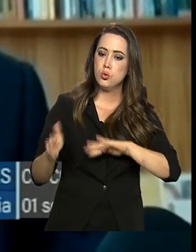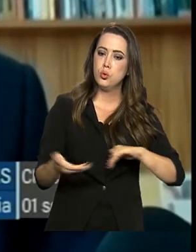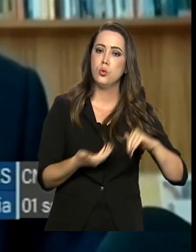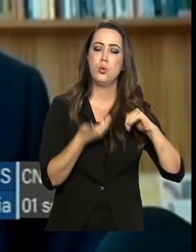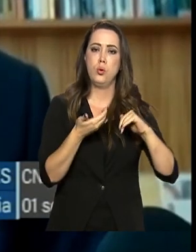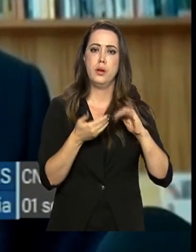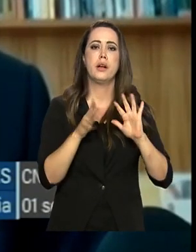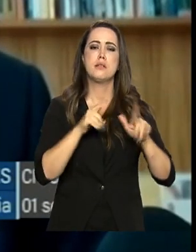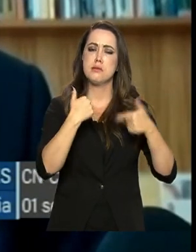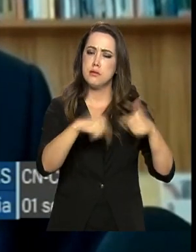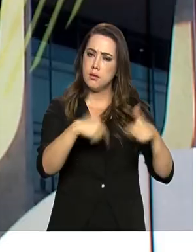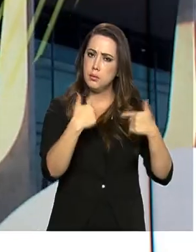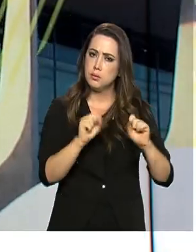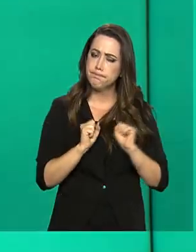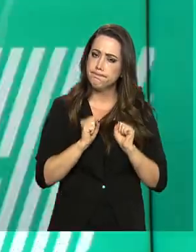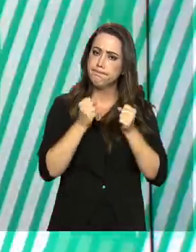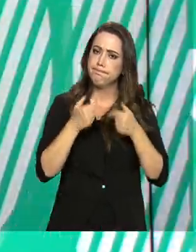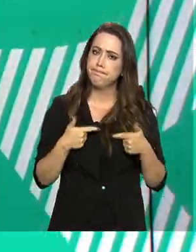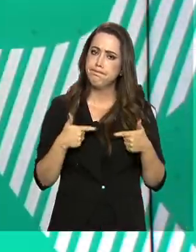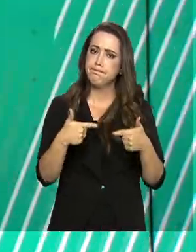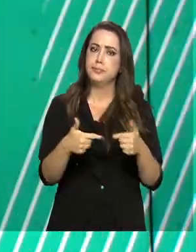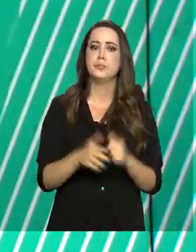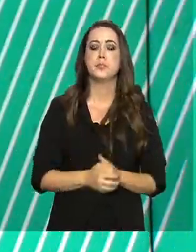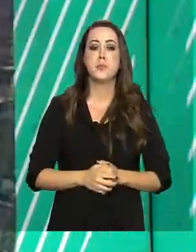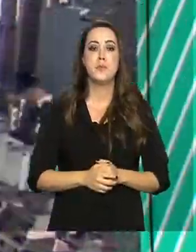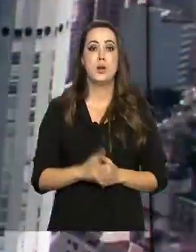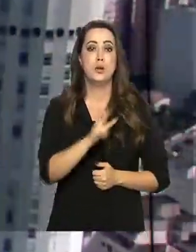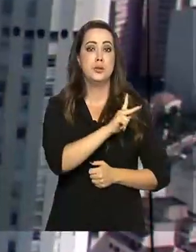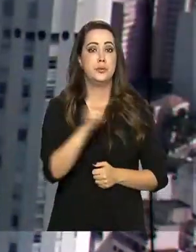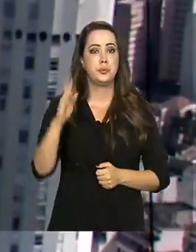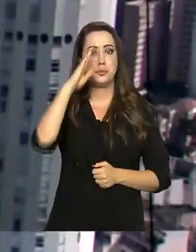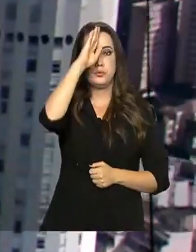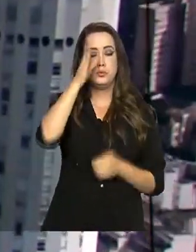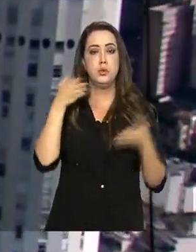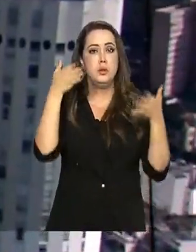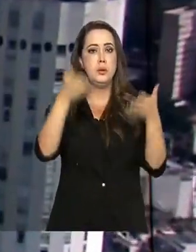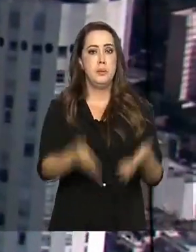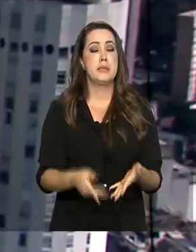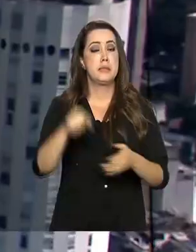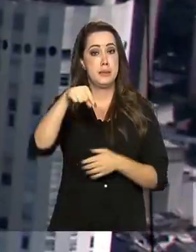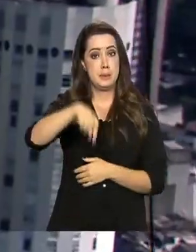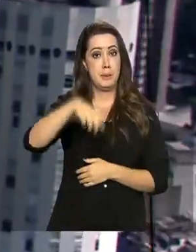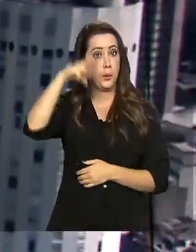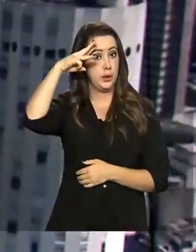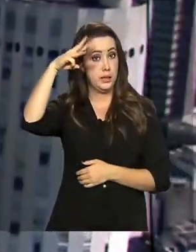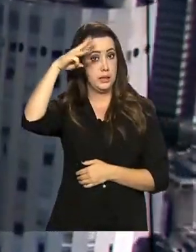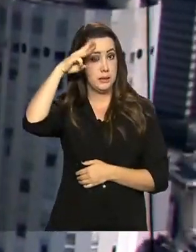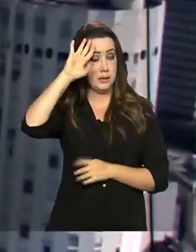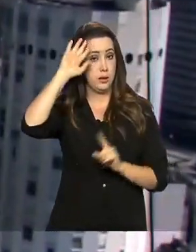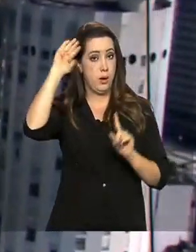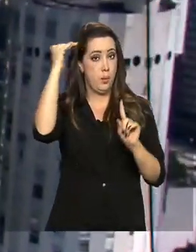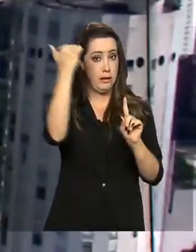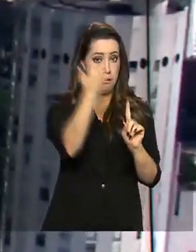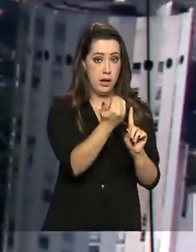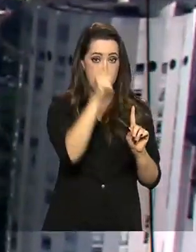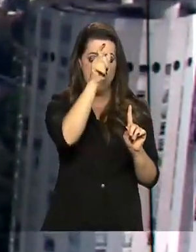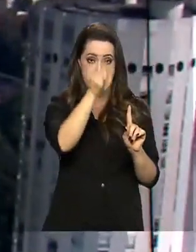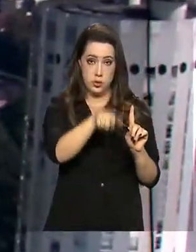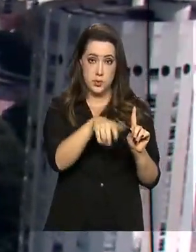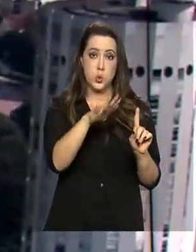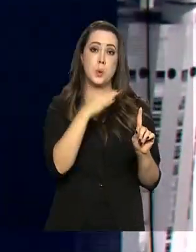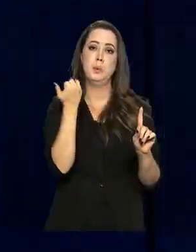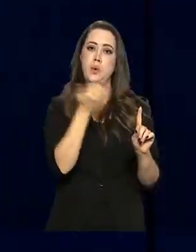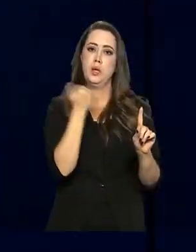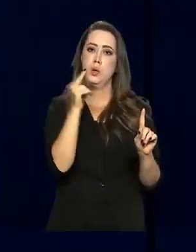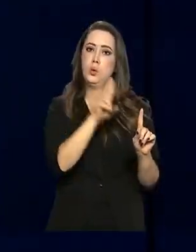todas as medidas que fizemos. O presidente Jair Bolsonaro participou nesta terça-feira da homenagem póstuma ao músico